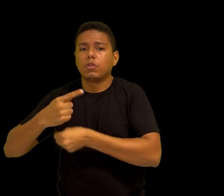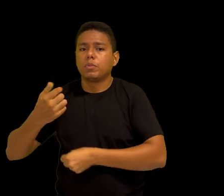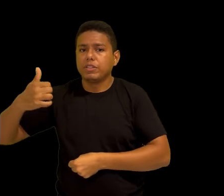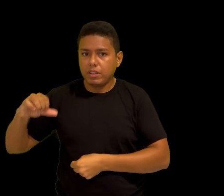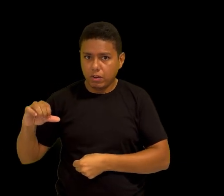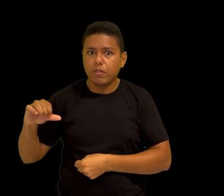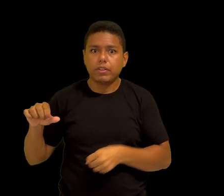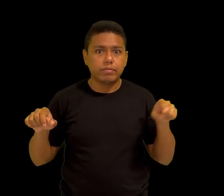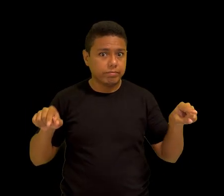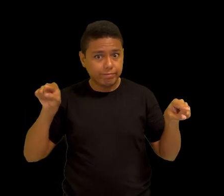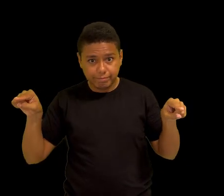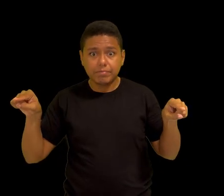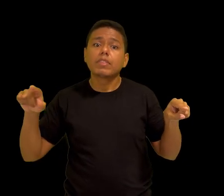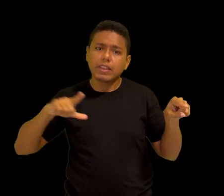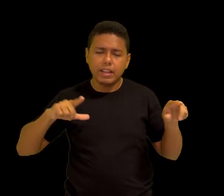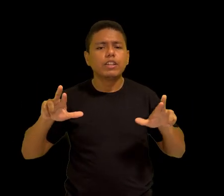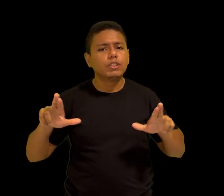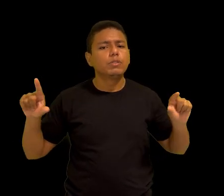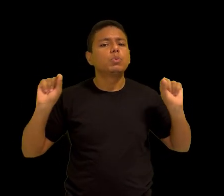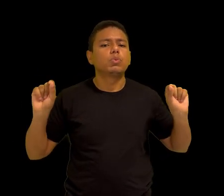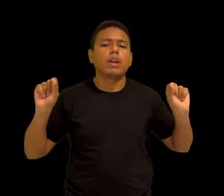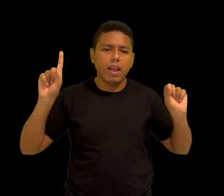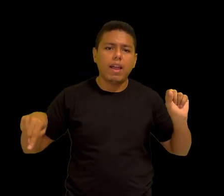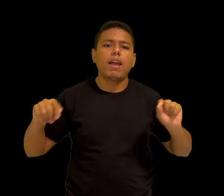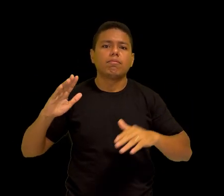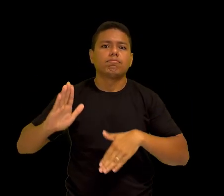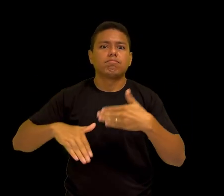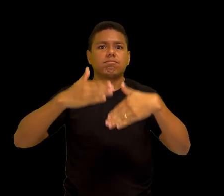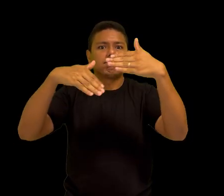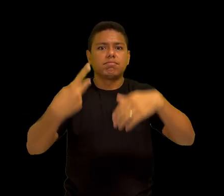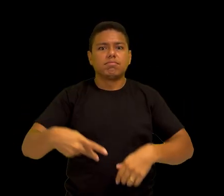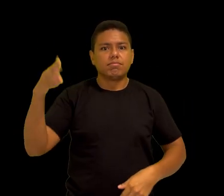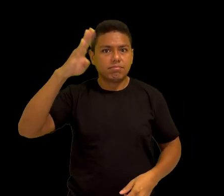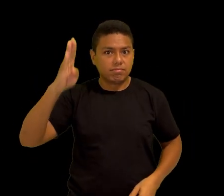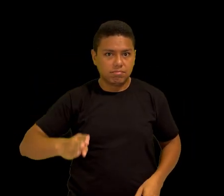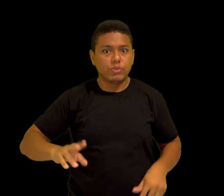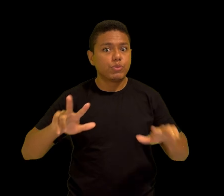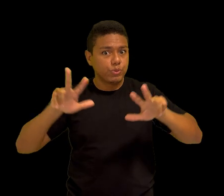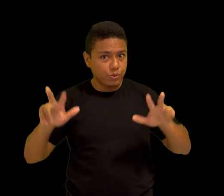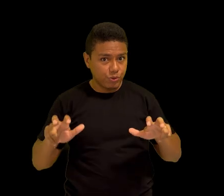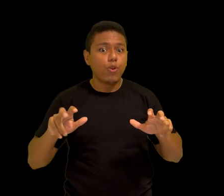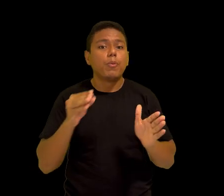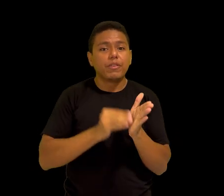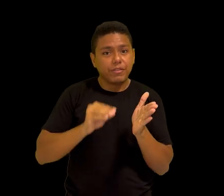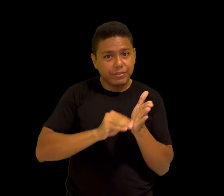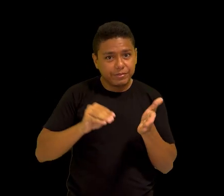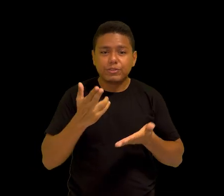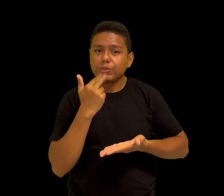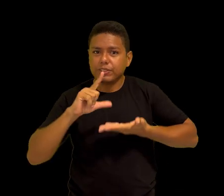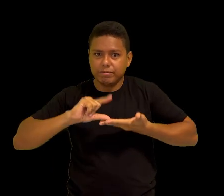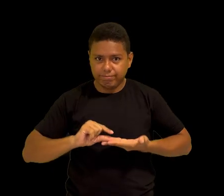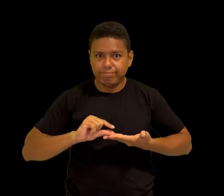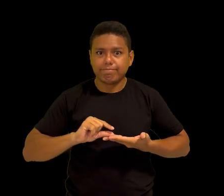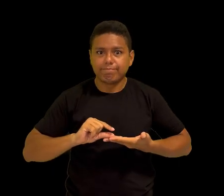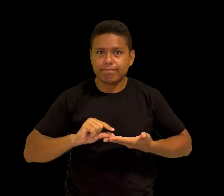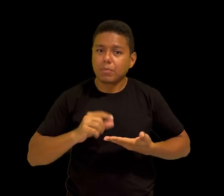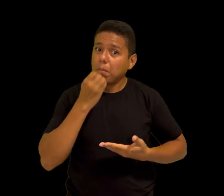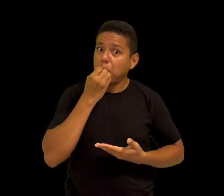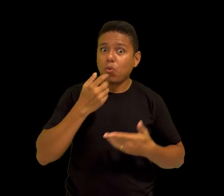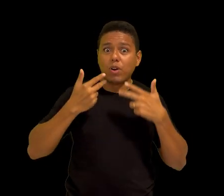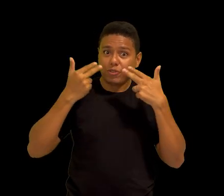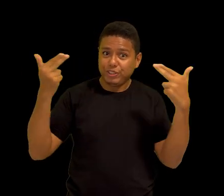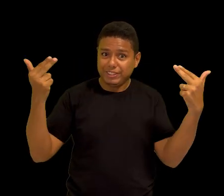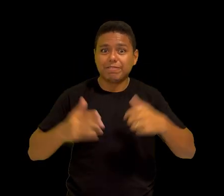2019 houve um avanço aí, né, no cenário brasileiro em relação à deficiência de micronutrientes, né? É uma